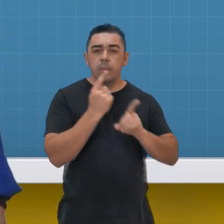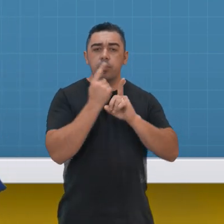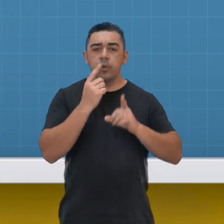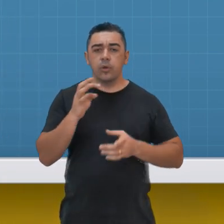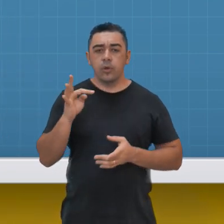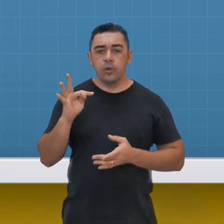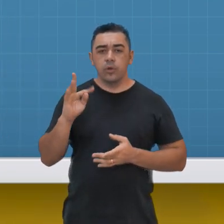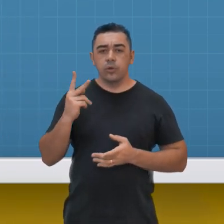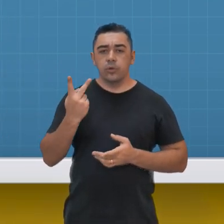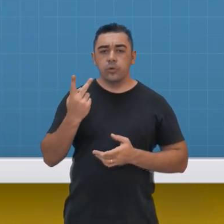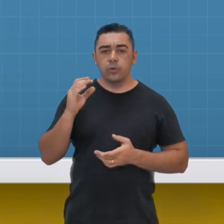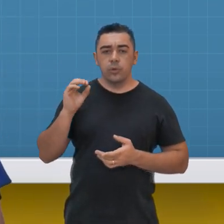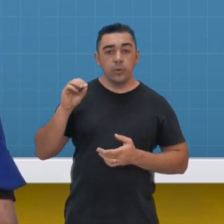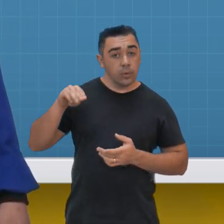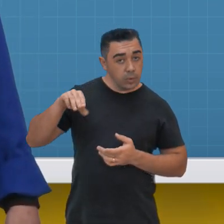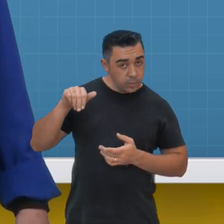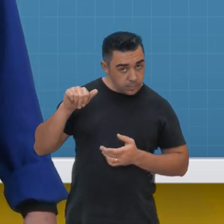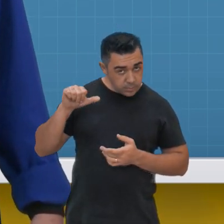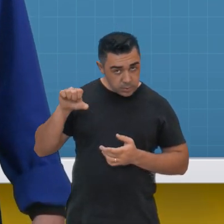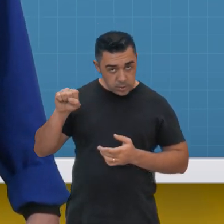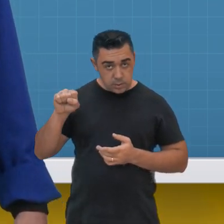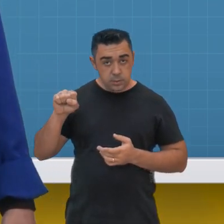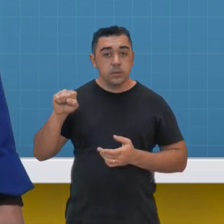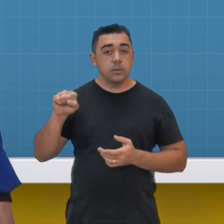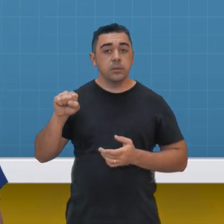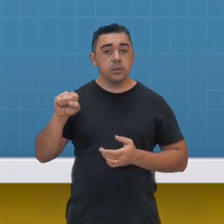Edison. Thomas Edison